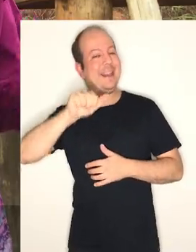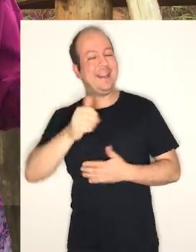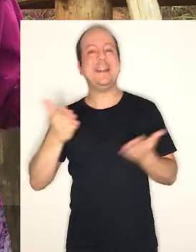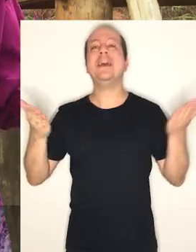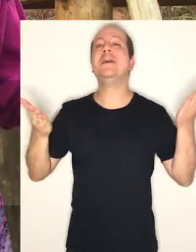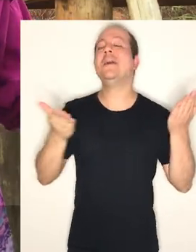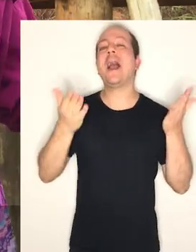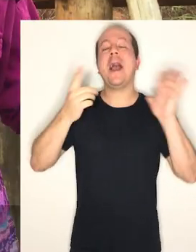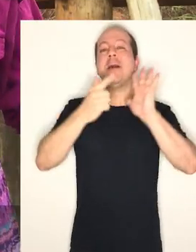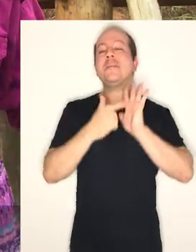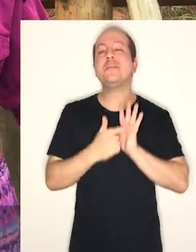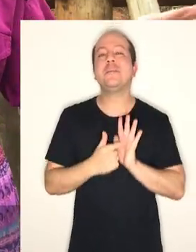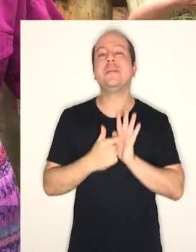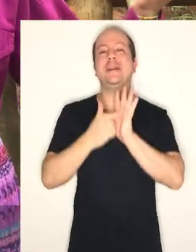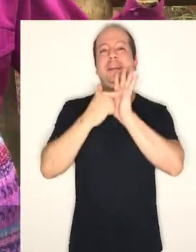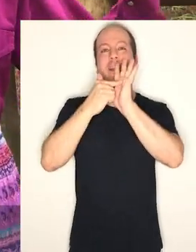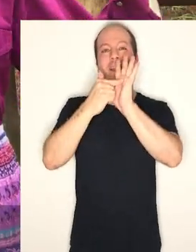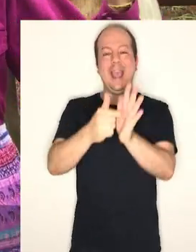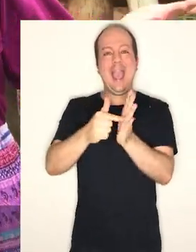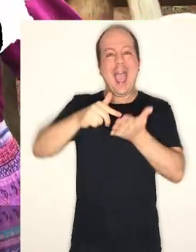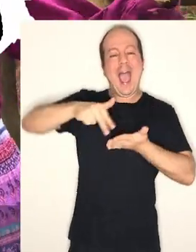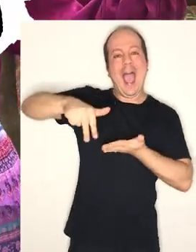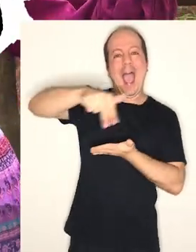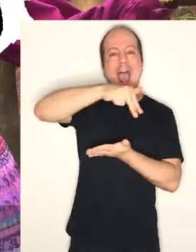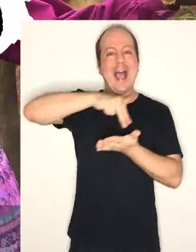vamos apresentar para vocês